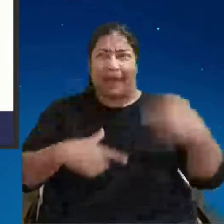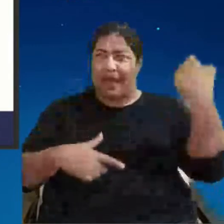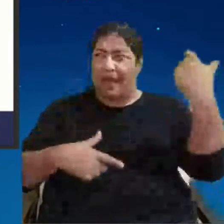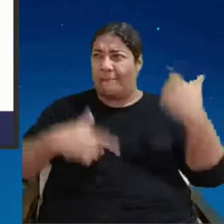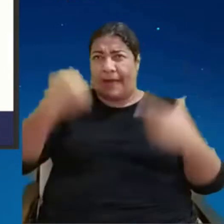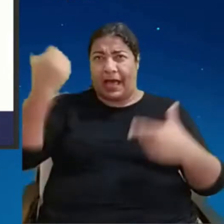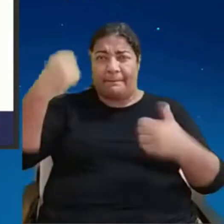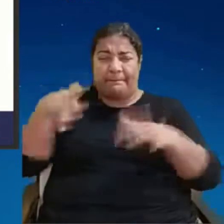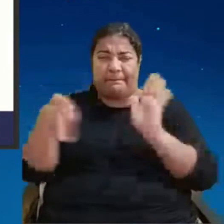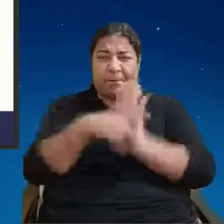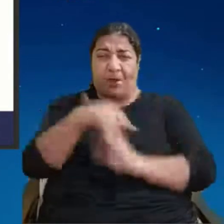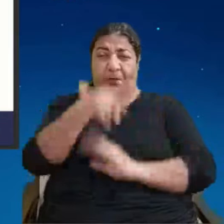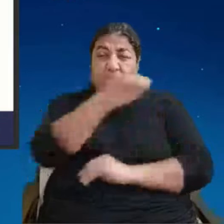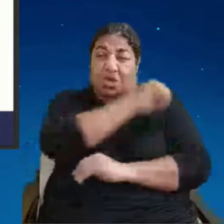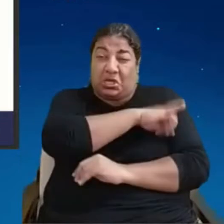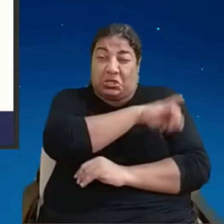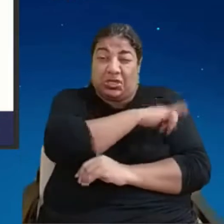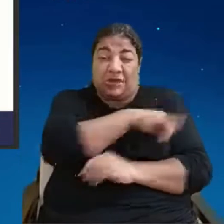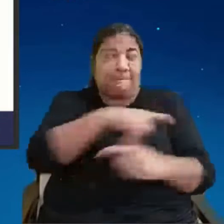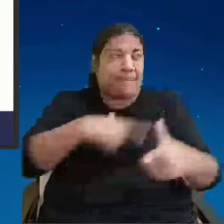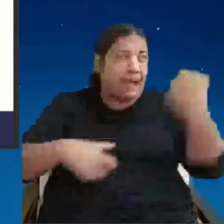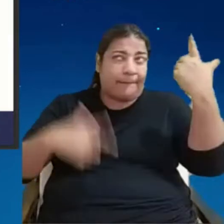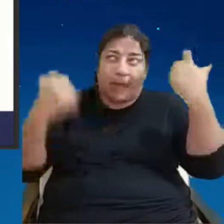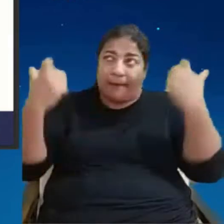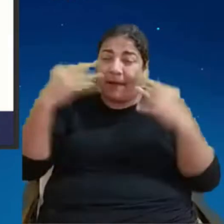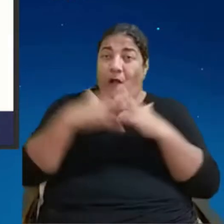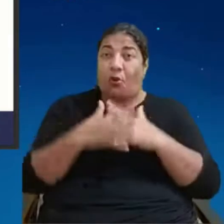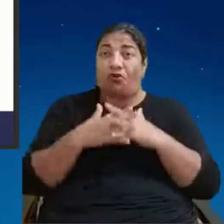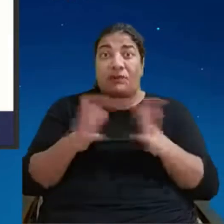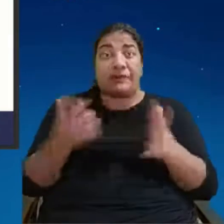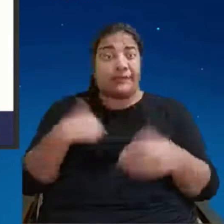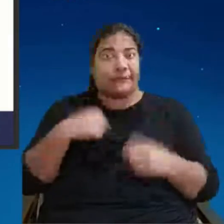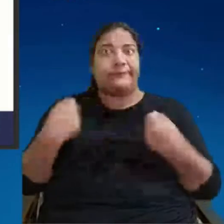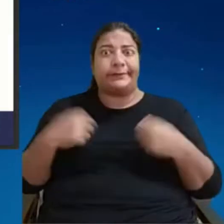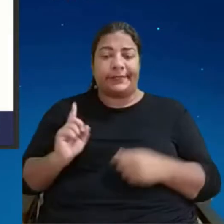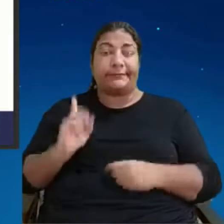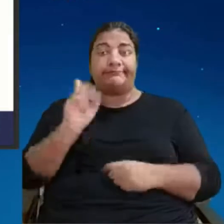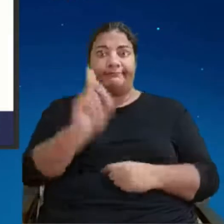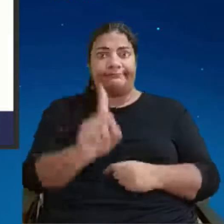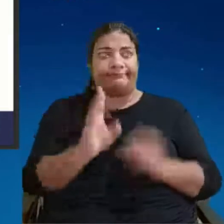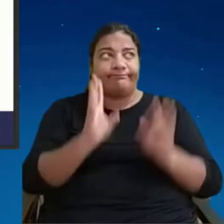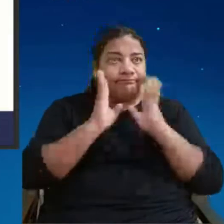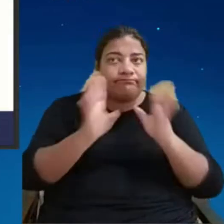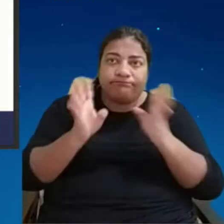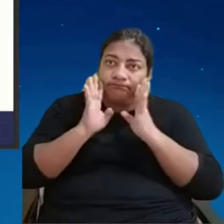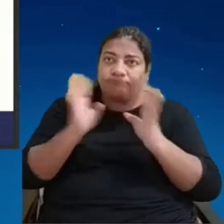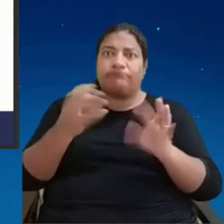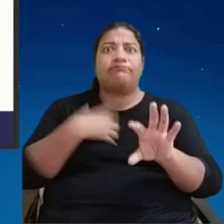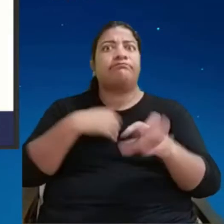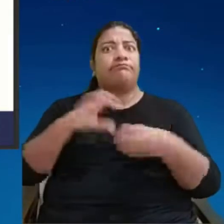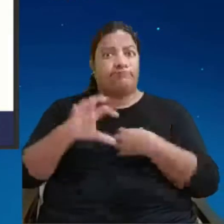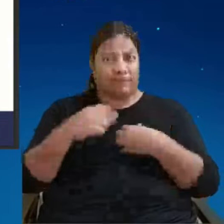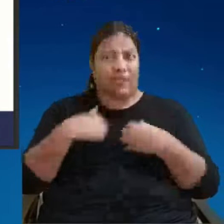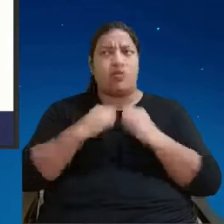tinha que estar ali para ouvir aquelas pessoas, né? Para sentirem que eu também estava junto.